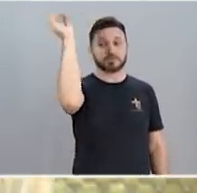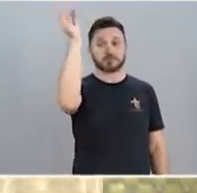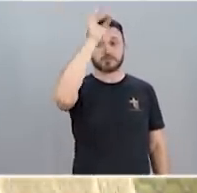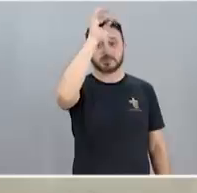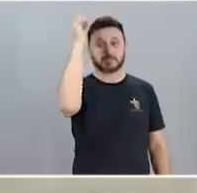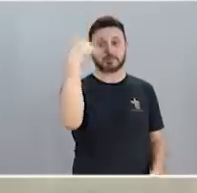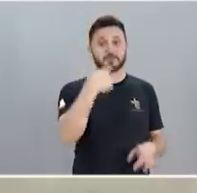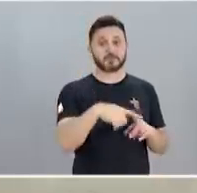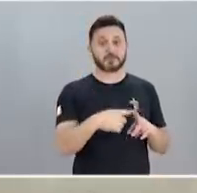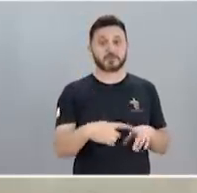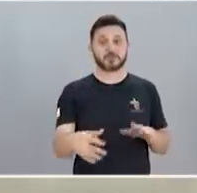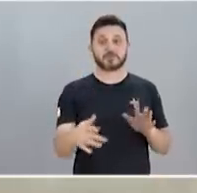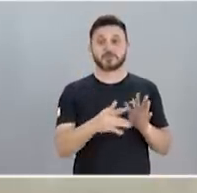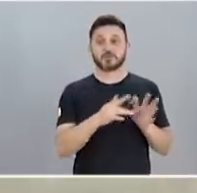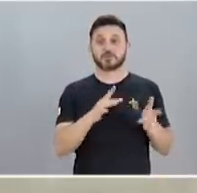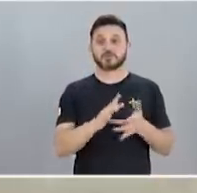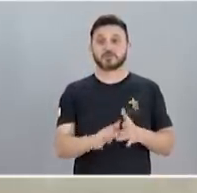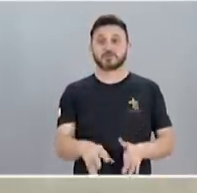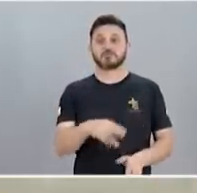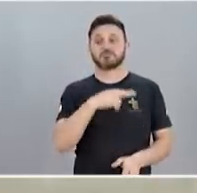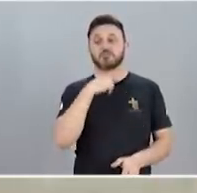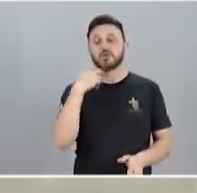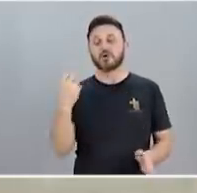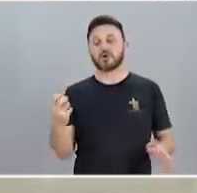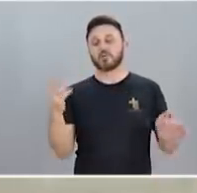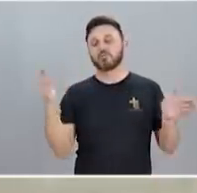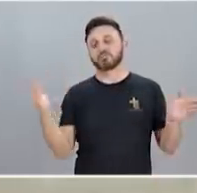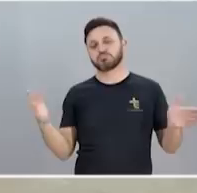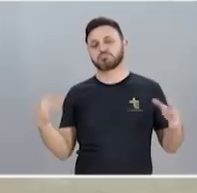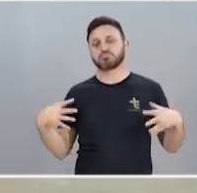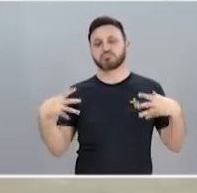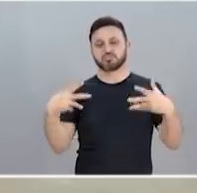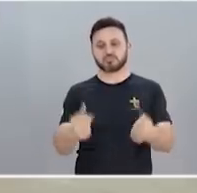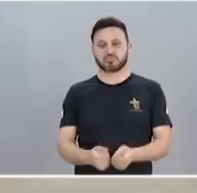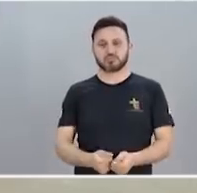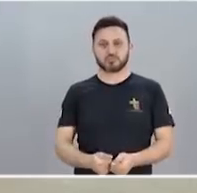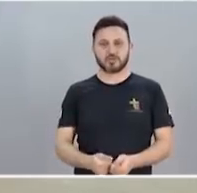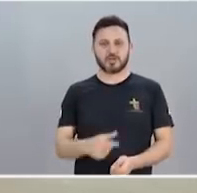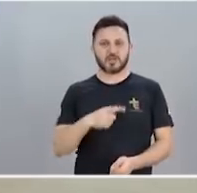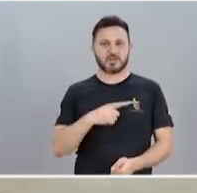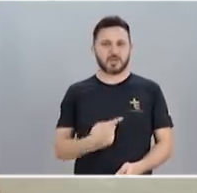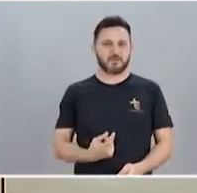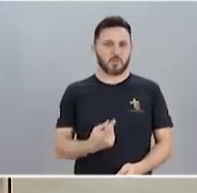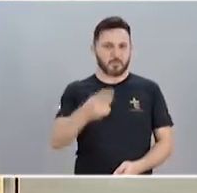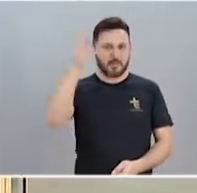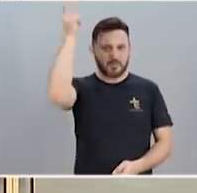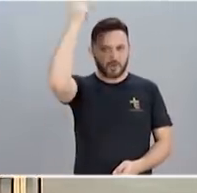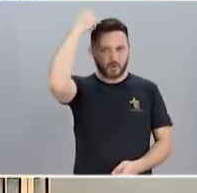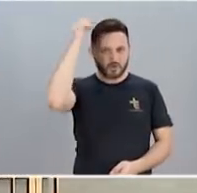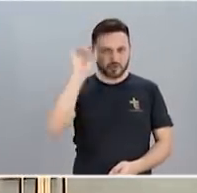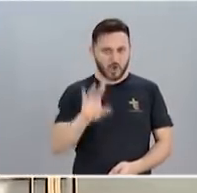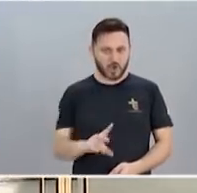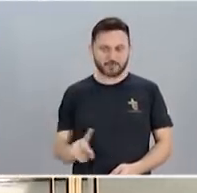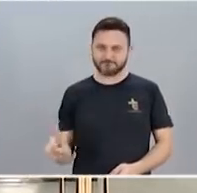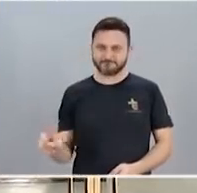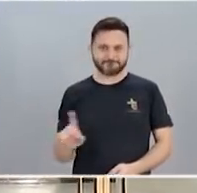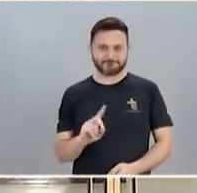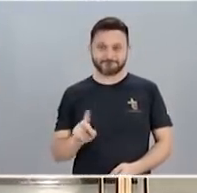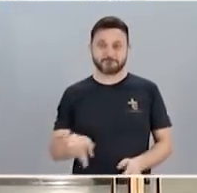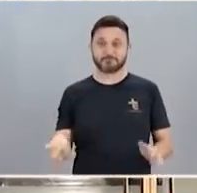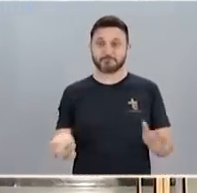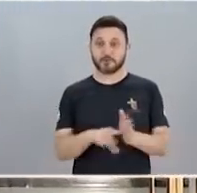porque Jesus morreu por todos, não teve um só Pentecostes. No próprio Atos